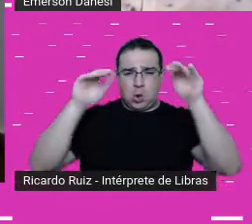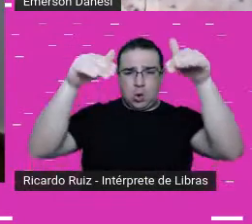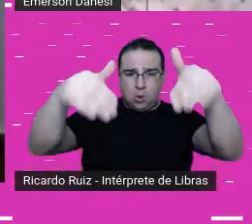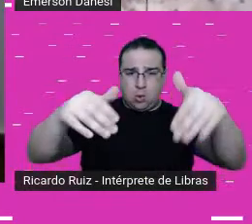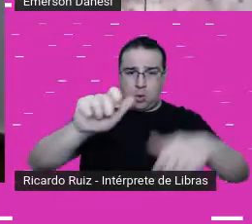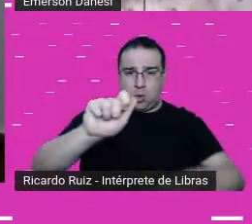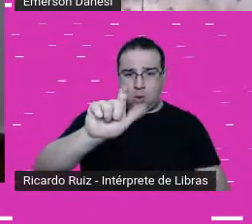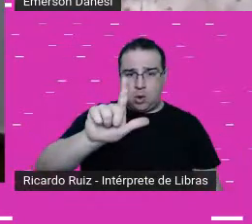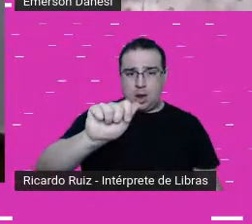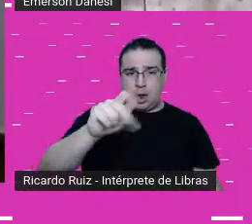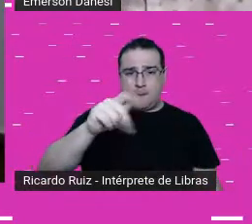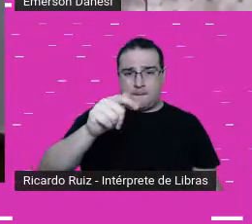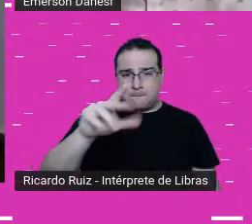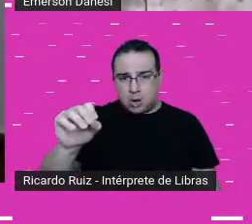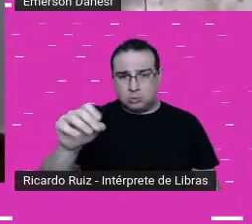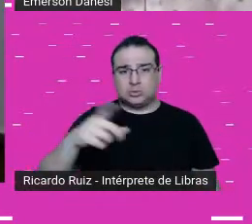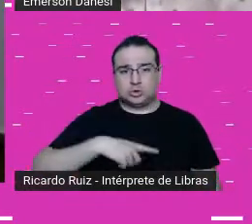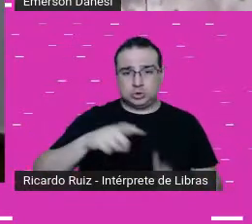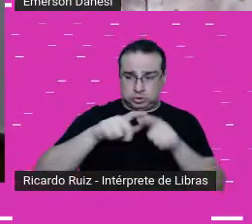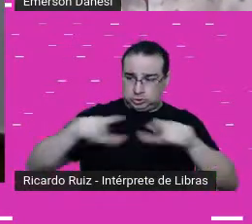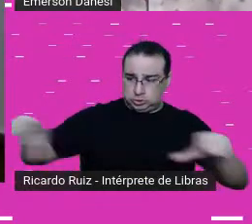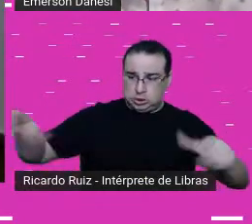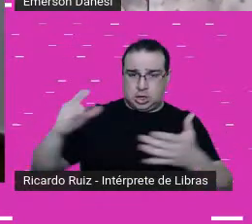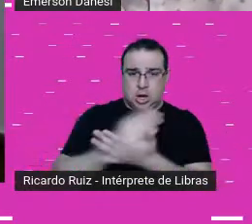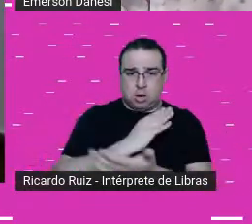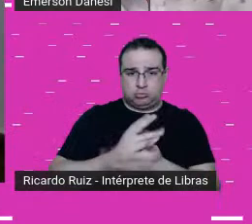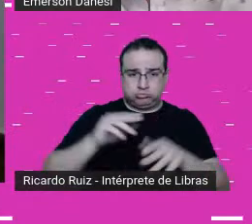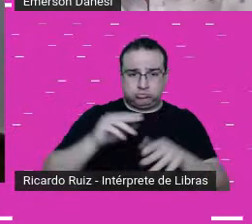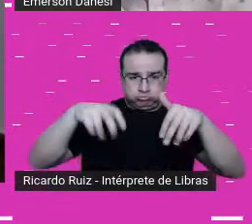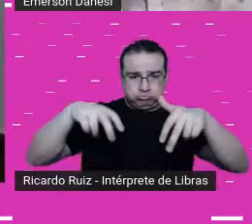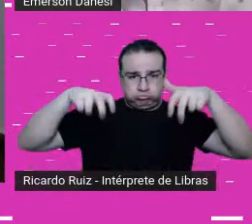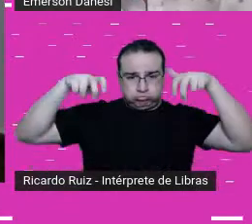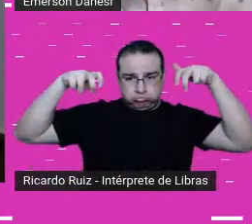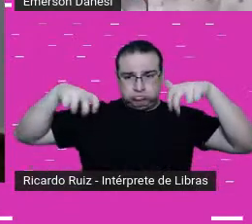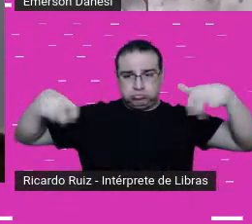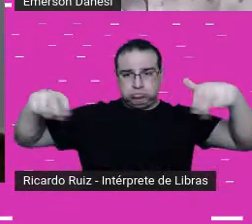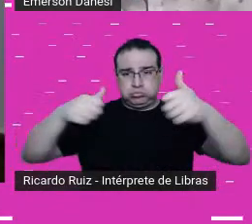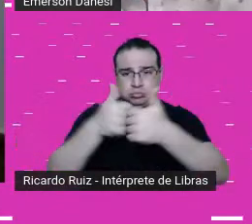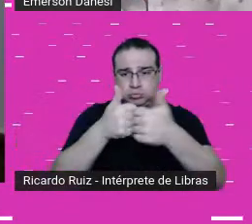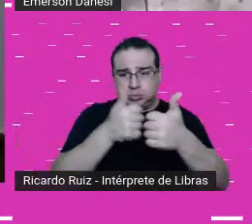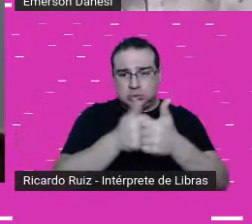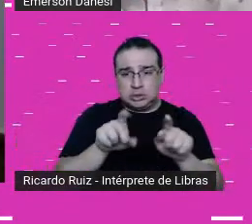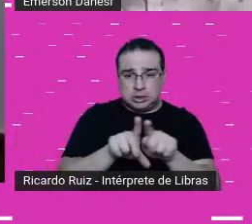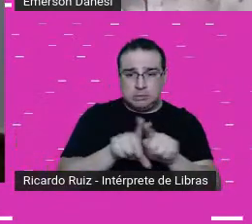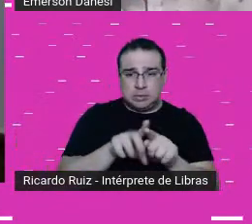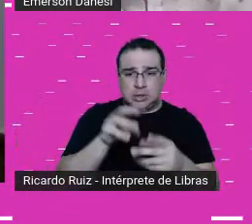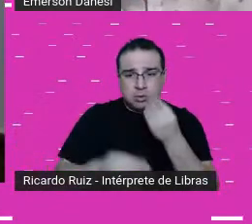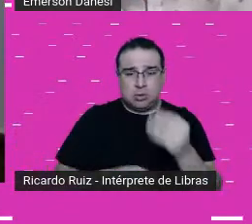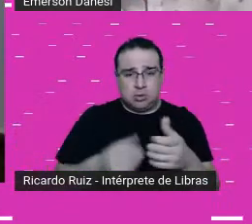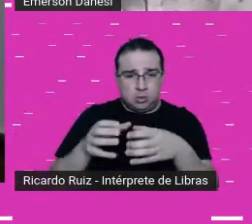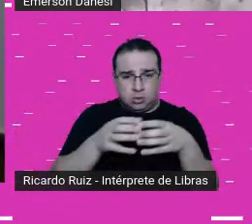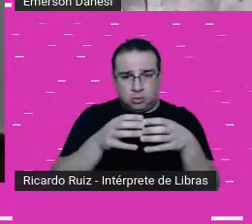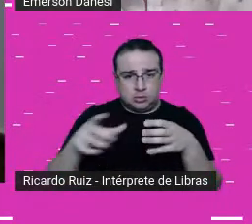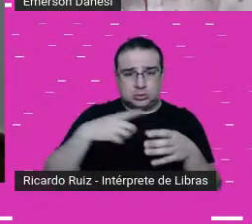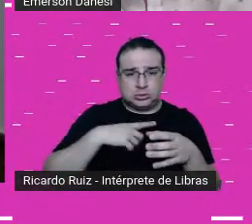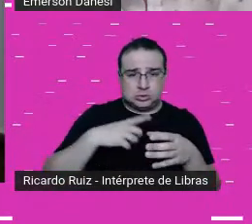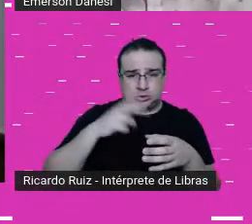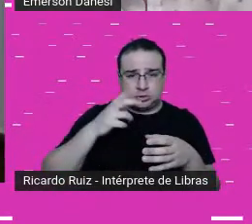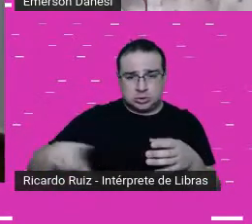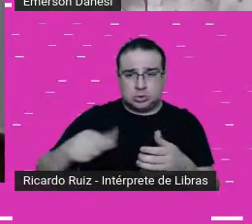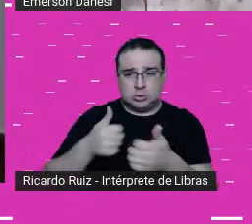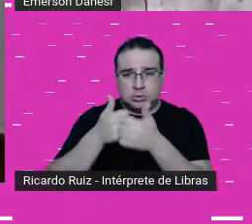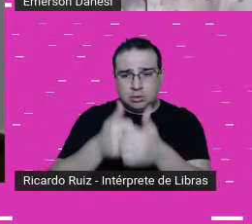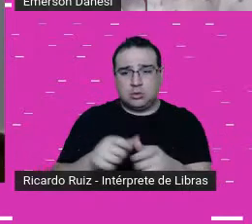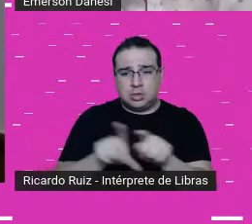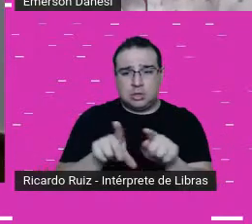tinha essa horizontalidade, tinha algumas arquibancadas, mas a gente ficava muito perto do público, então tinha uma relação muito próxima com